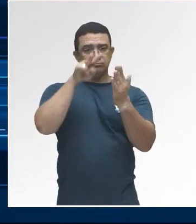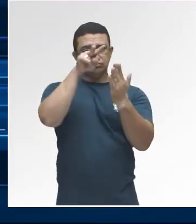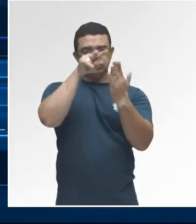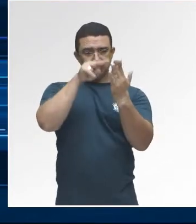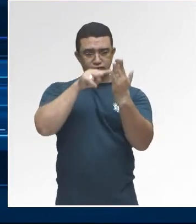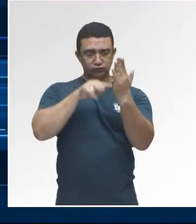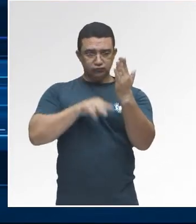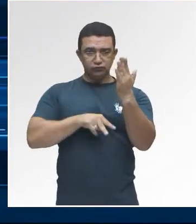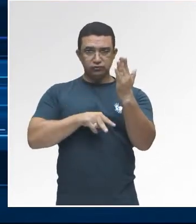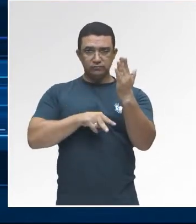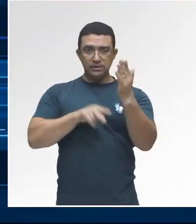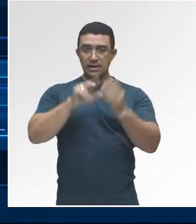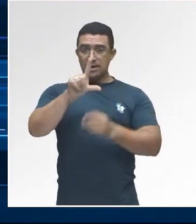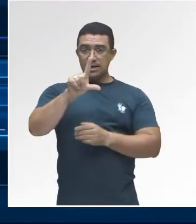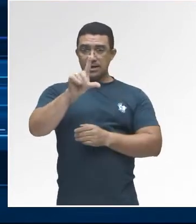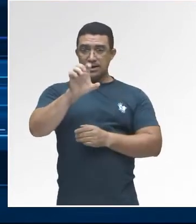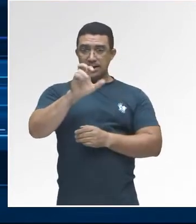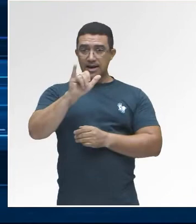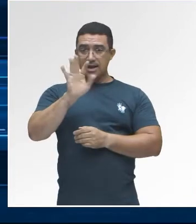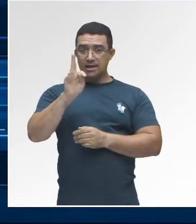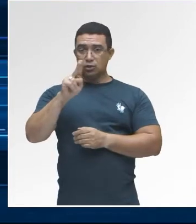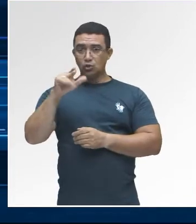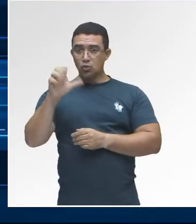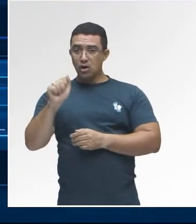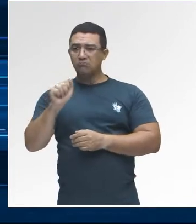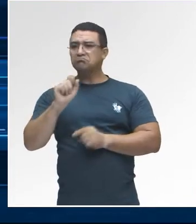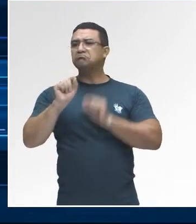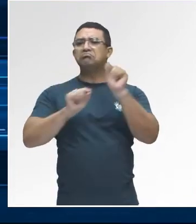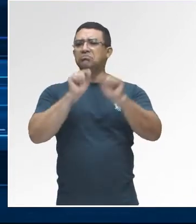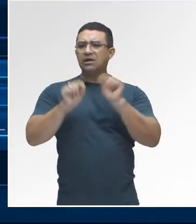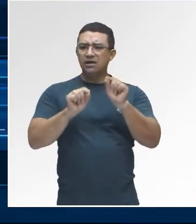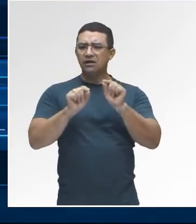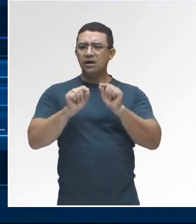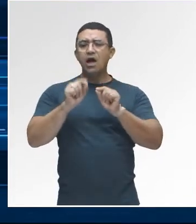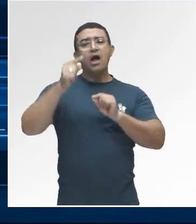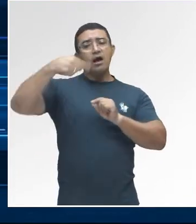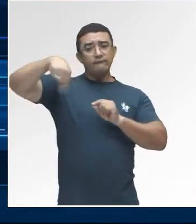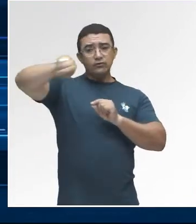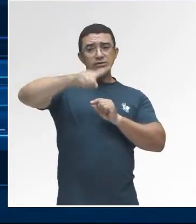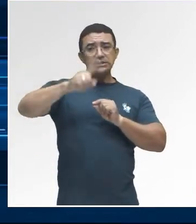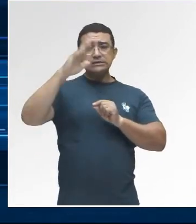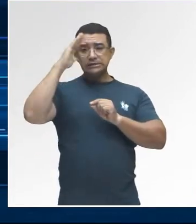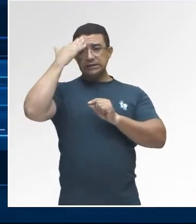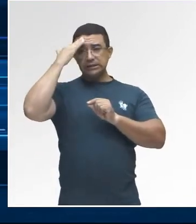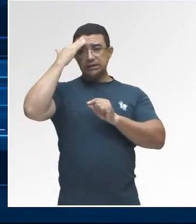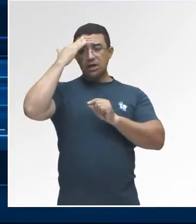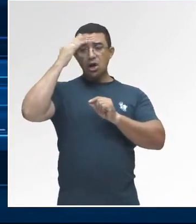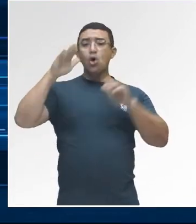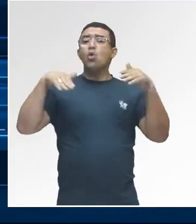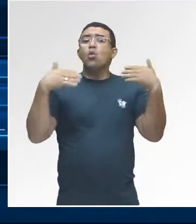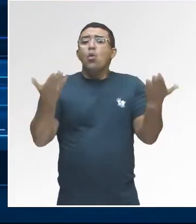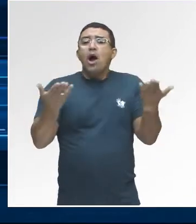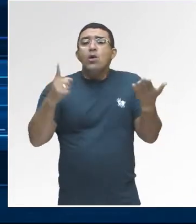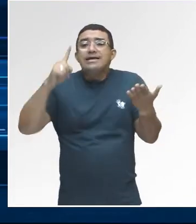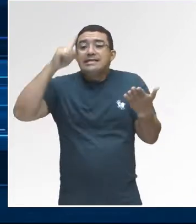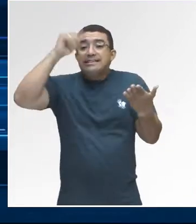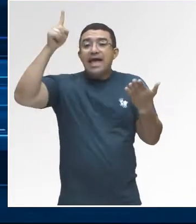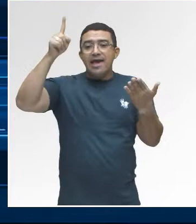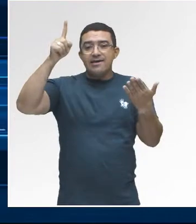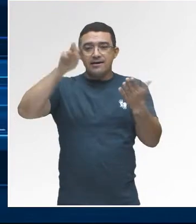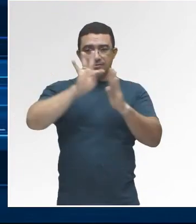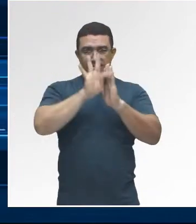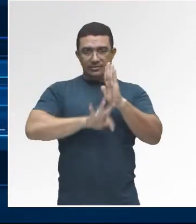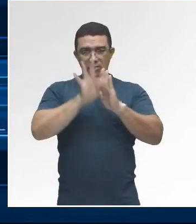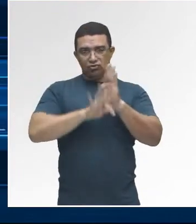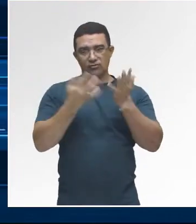de leitura. Para que elas servem? Para você compreender qual é a ideia que o texto está passando mais